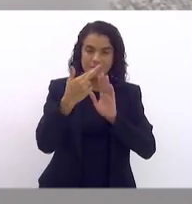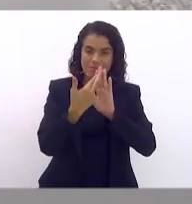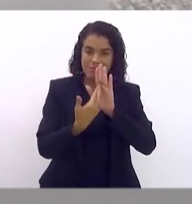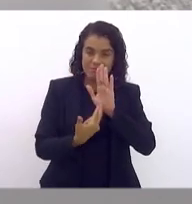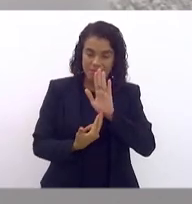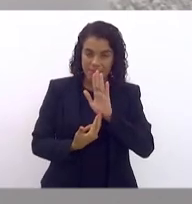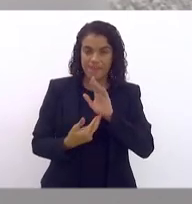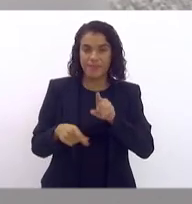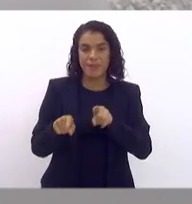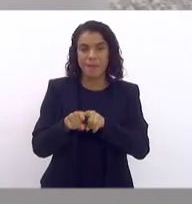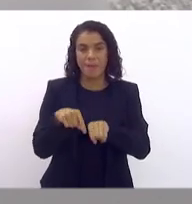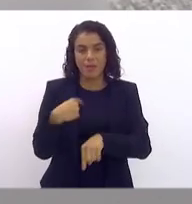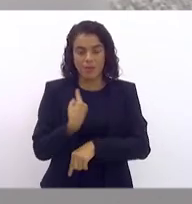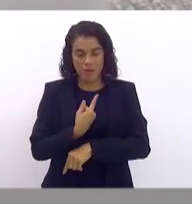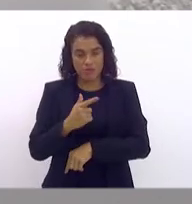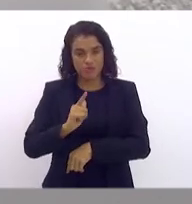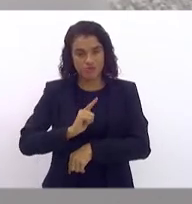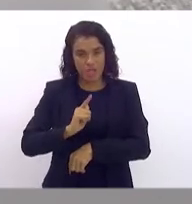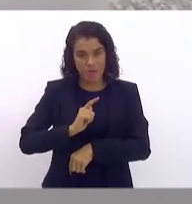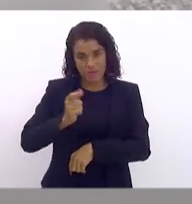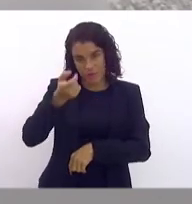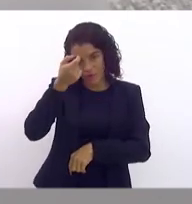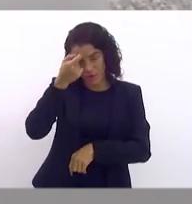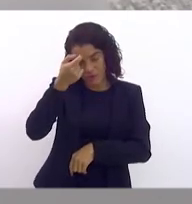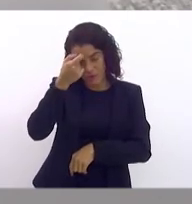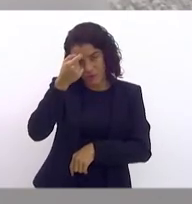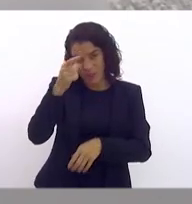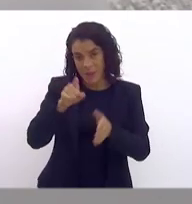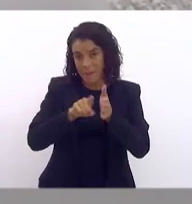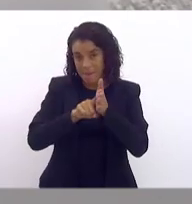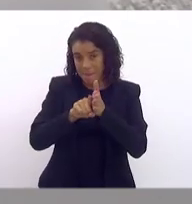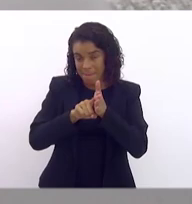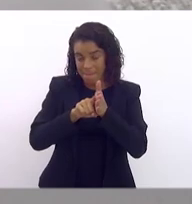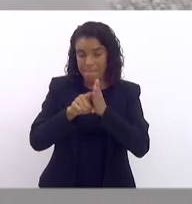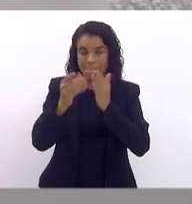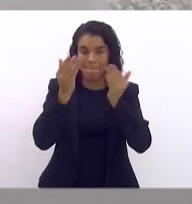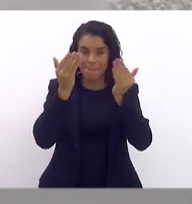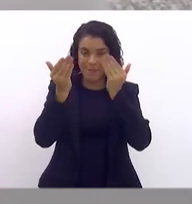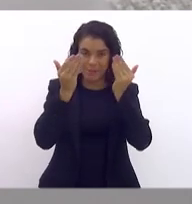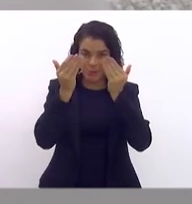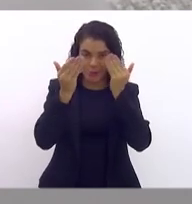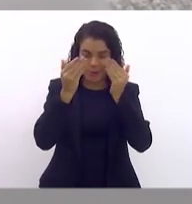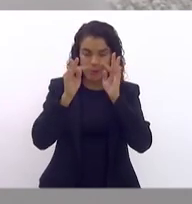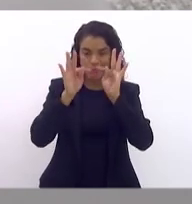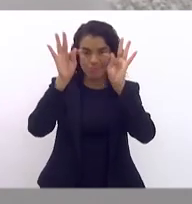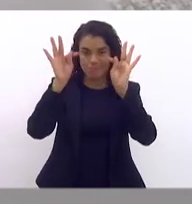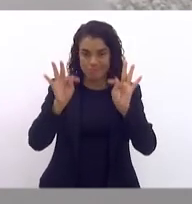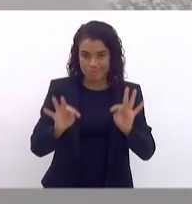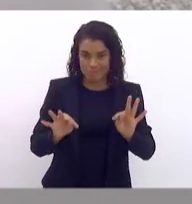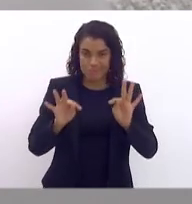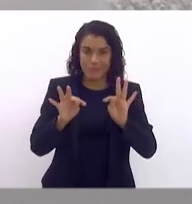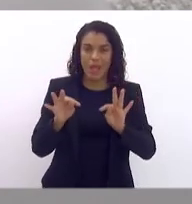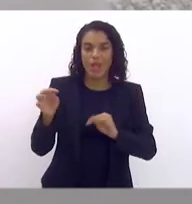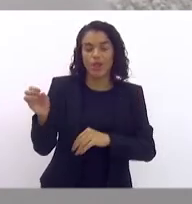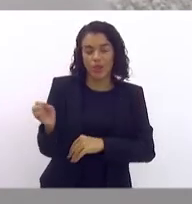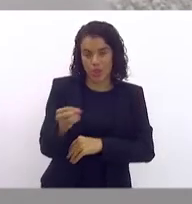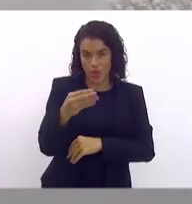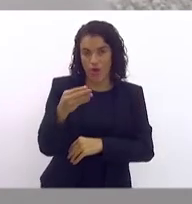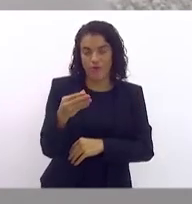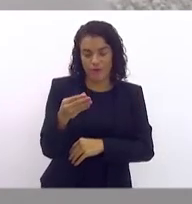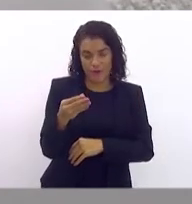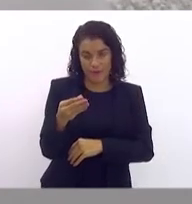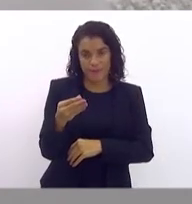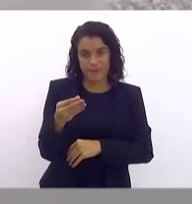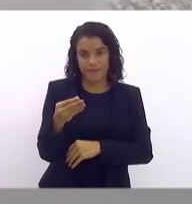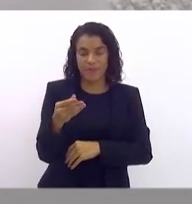temos plena consciência em que as pesquisas da psicologia do testemunho elas são relevantes mas também são recentes é uma ciência nova nós estamos